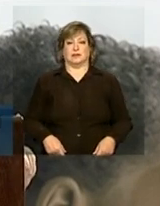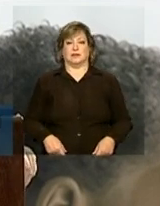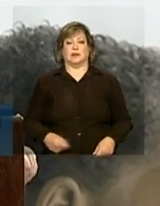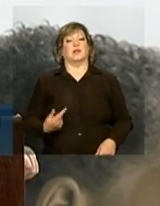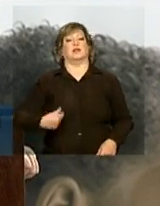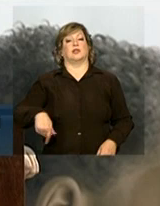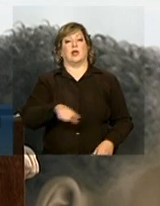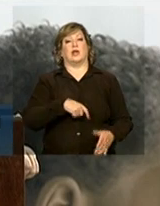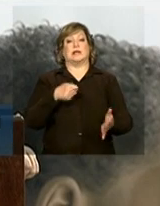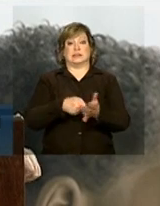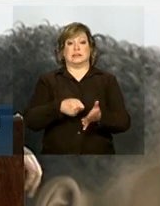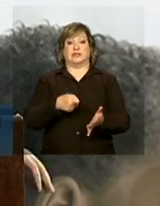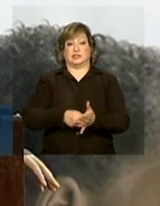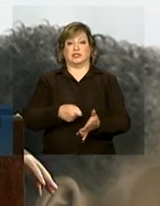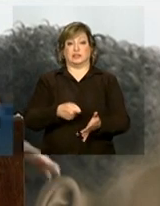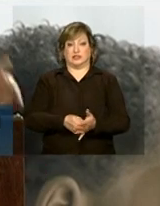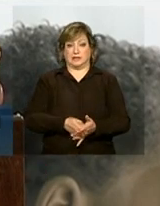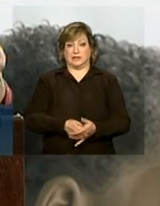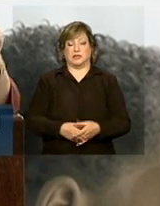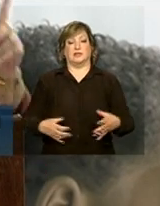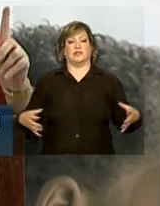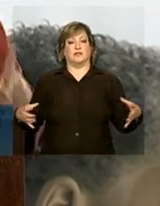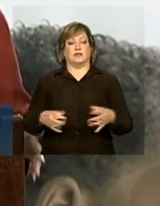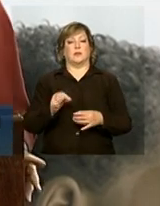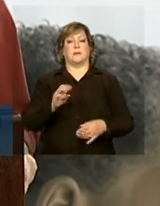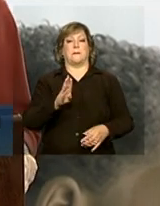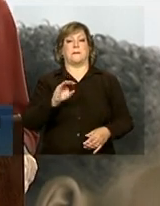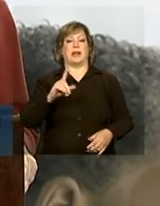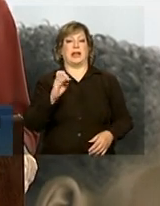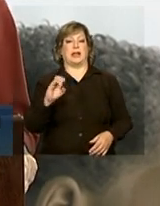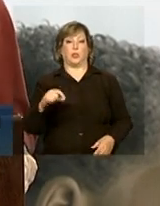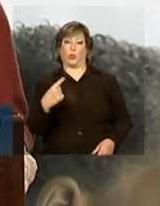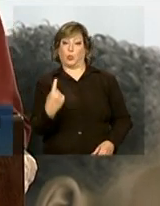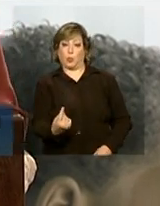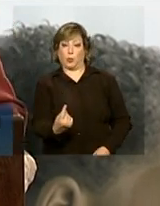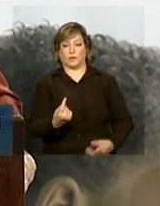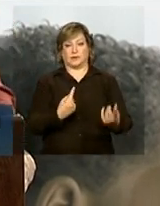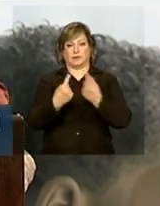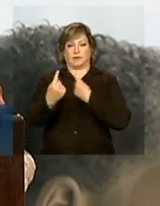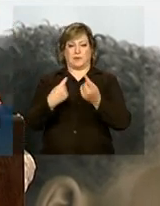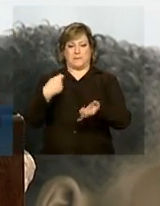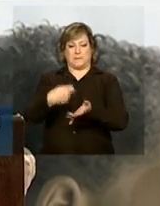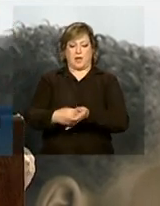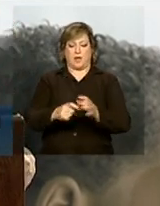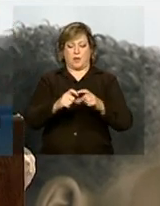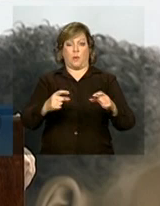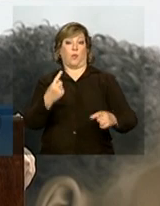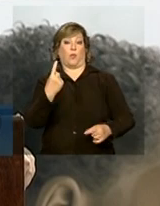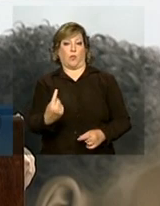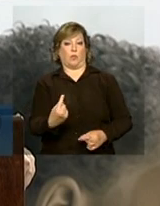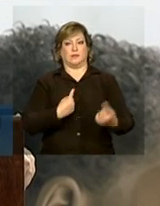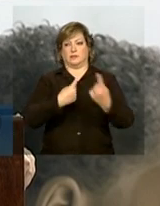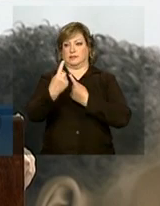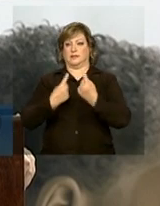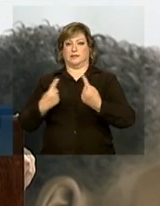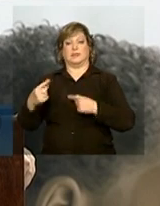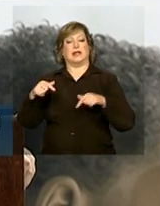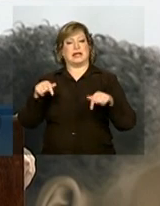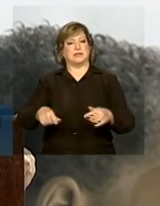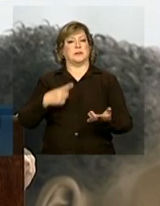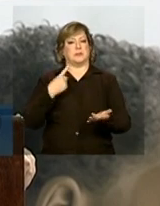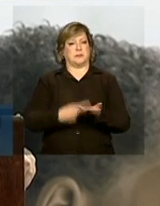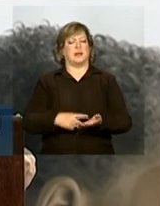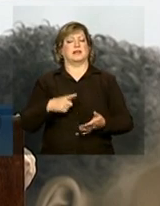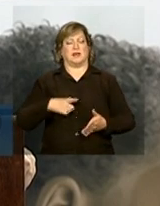as nossas exigências implicam em bilhete único de transporte. Esse pacto está bem encaminhado